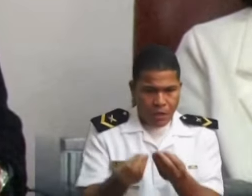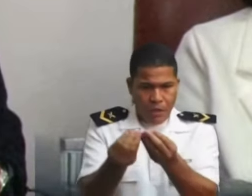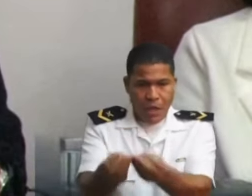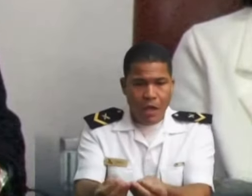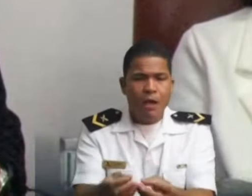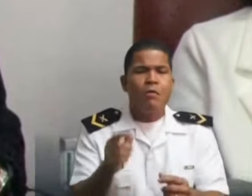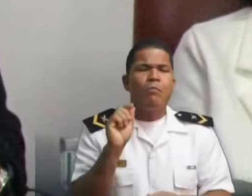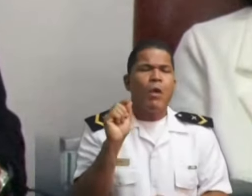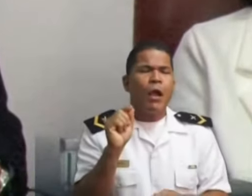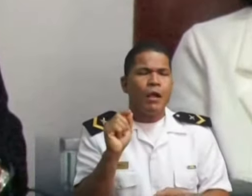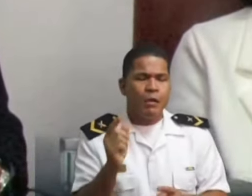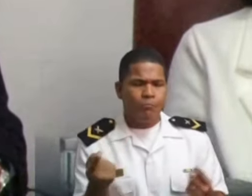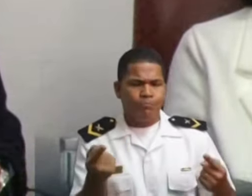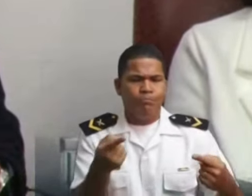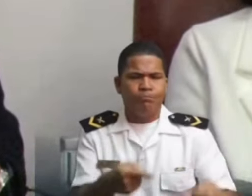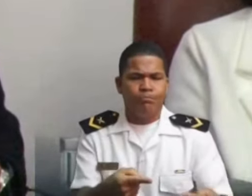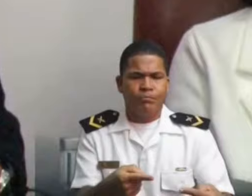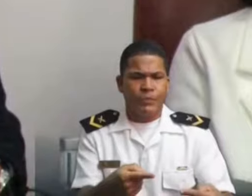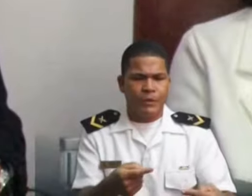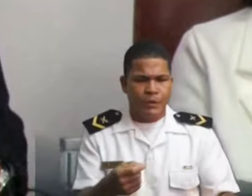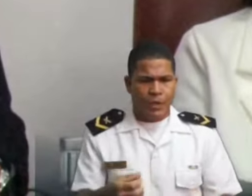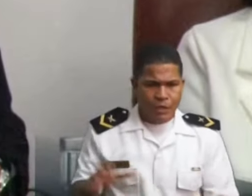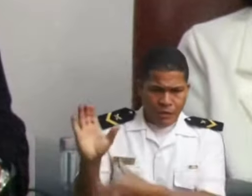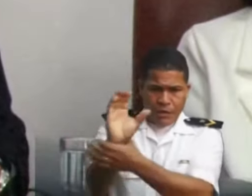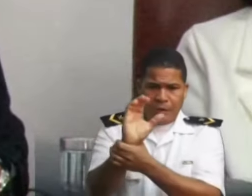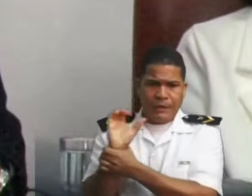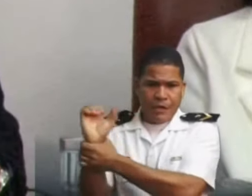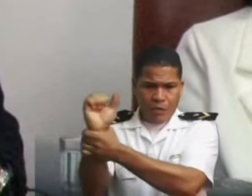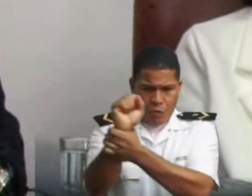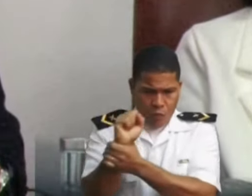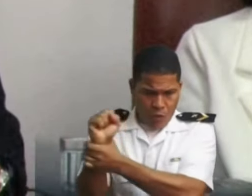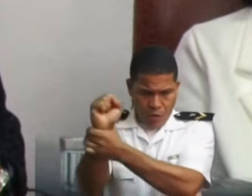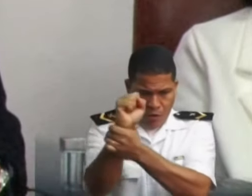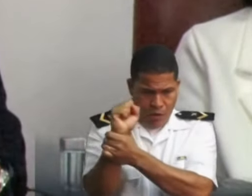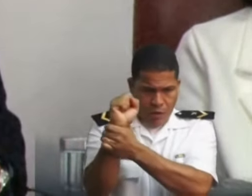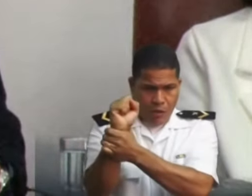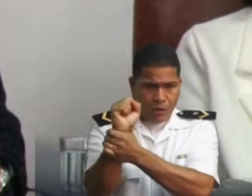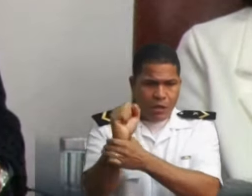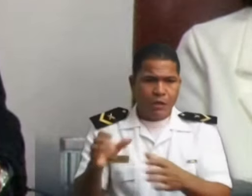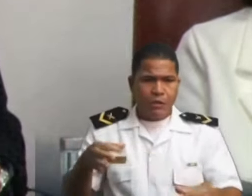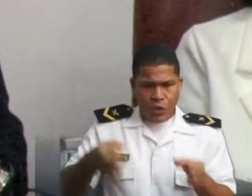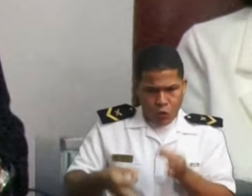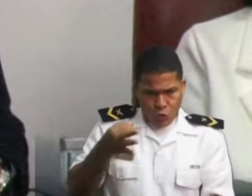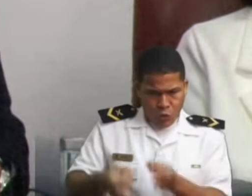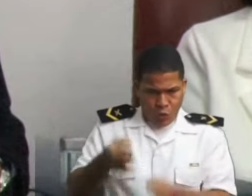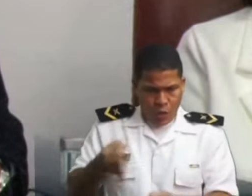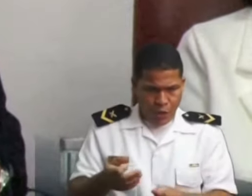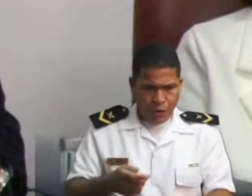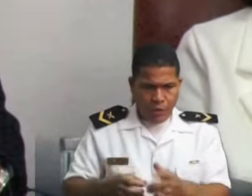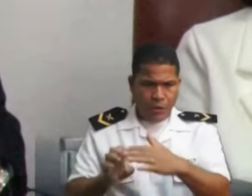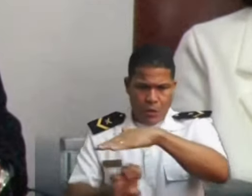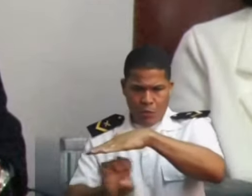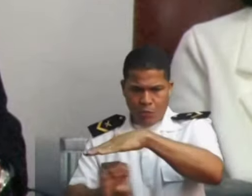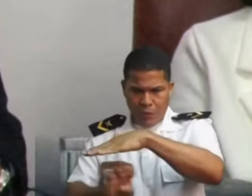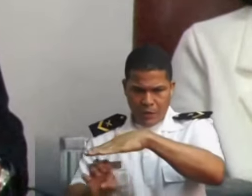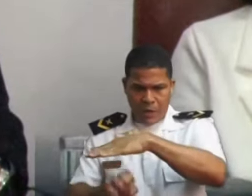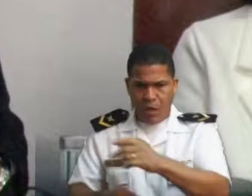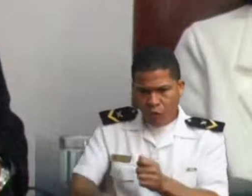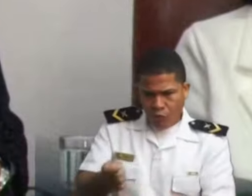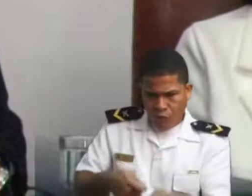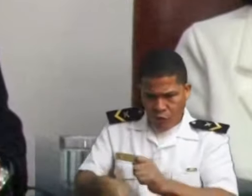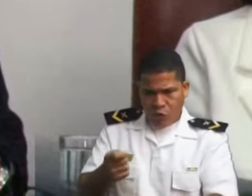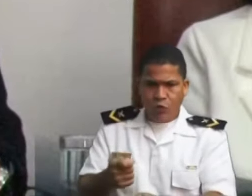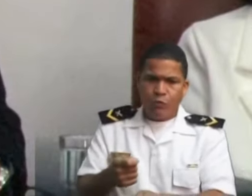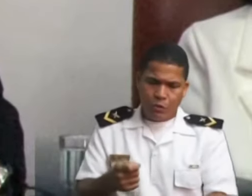propósito, trazer a segurança jurídica aos empreendedores e empresários e investidores.